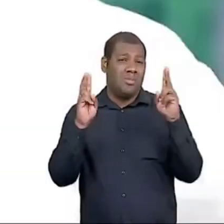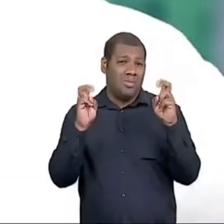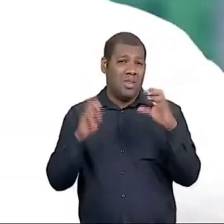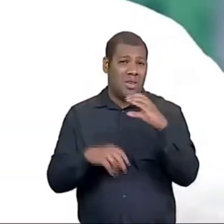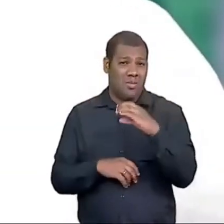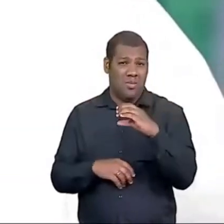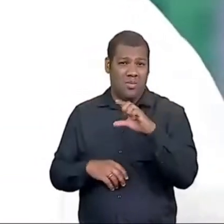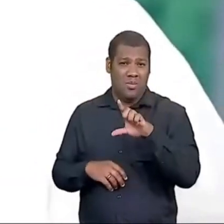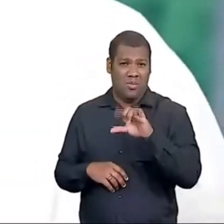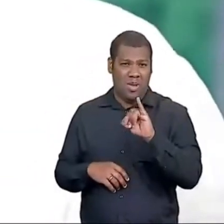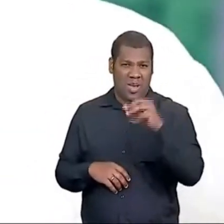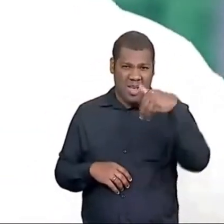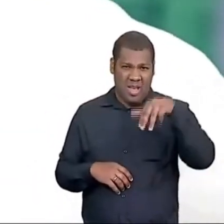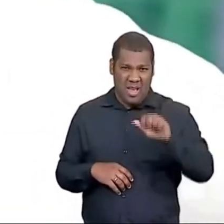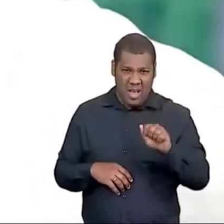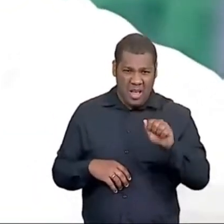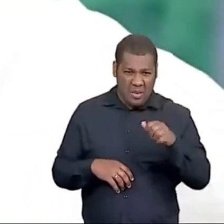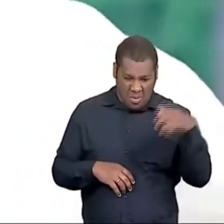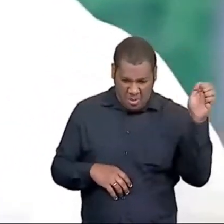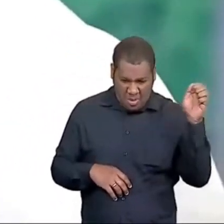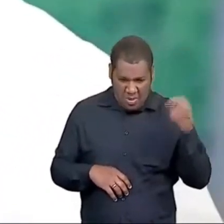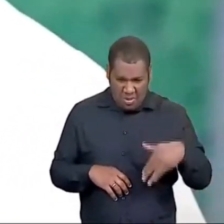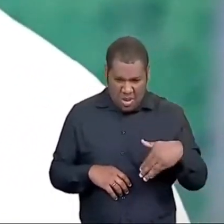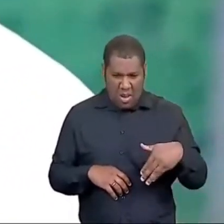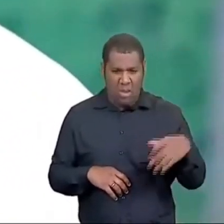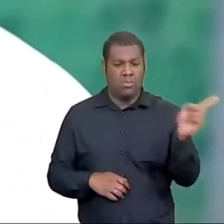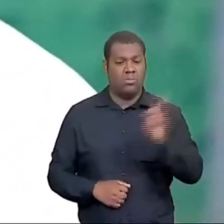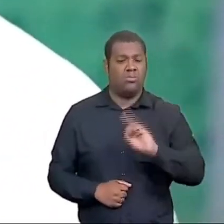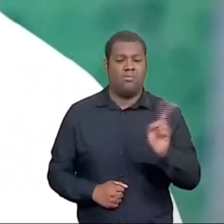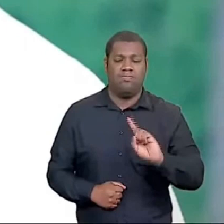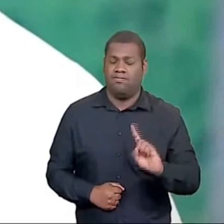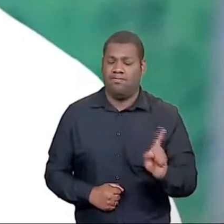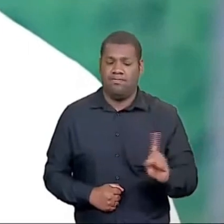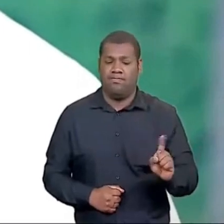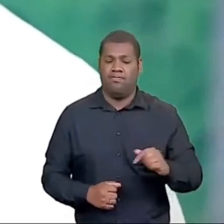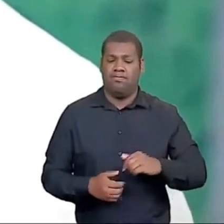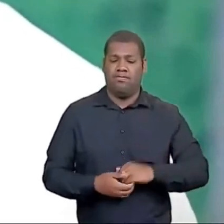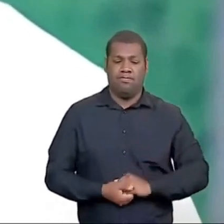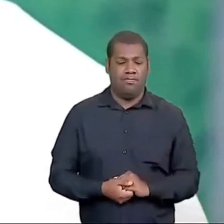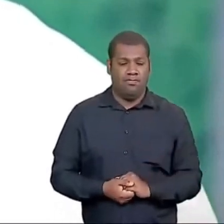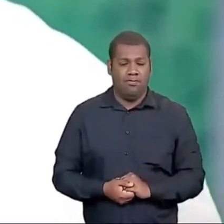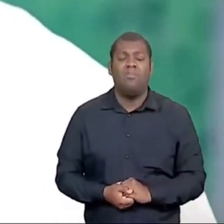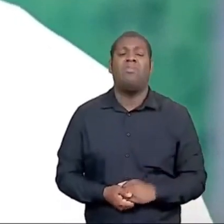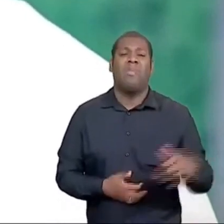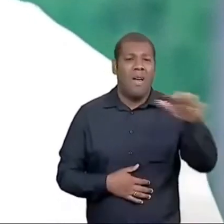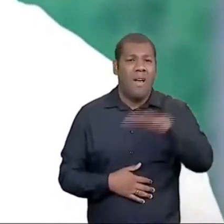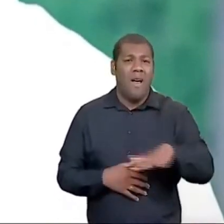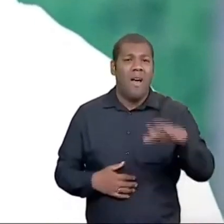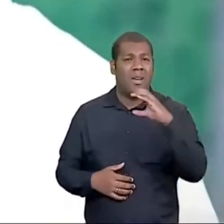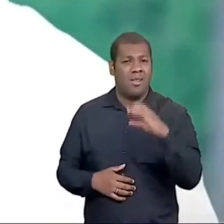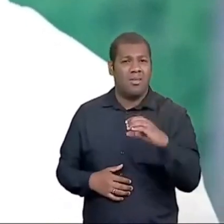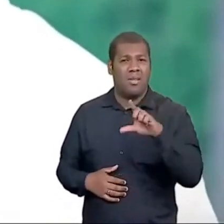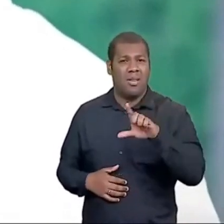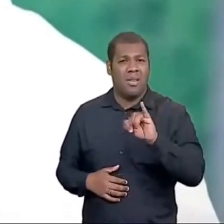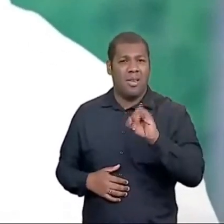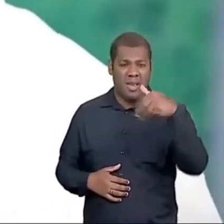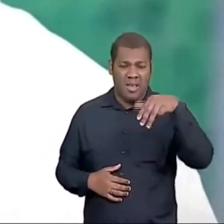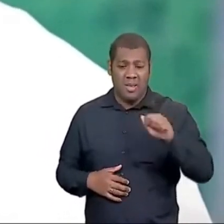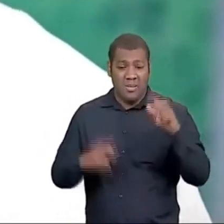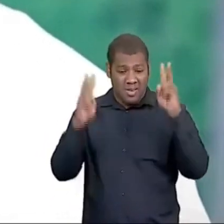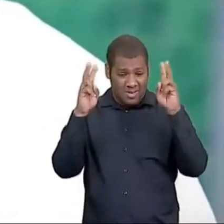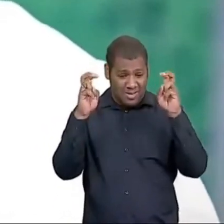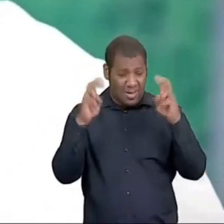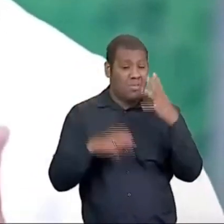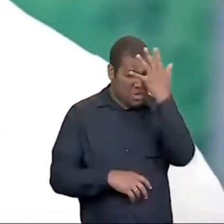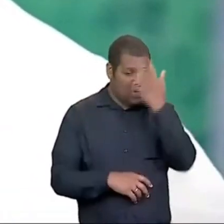não é mais uma coisa de gente que é lunático. Não, a questão do clima hoje é uma coisa muito séria. Nós estamos